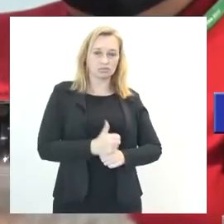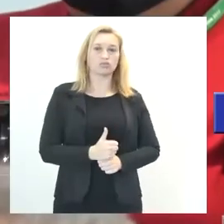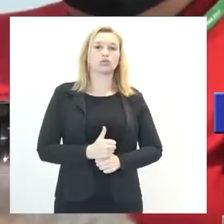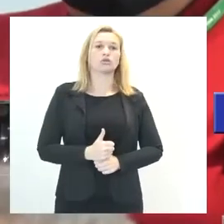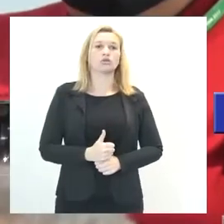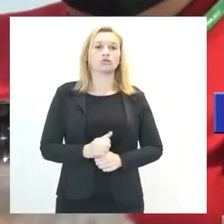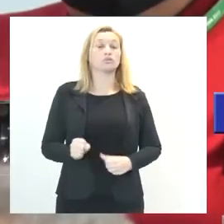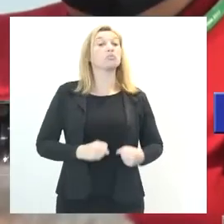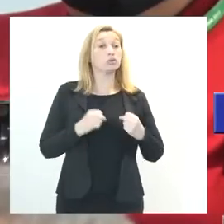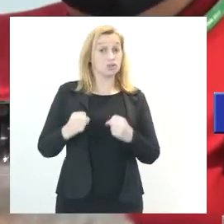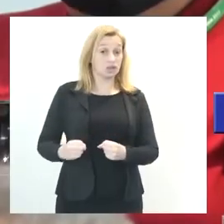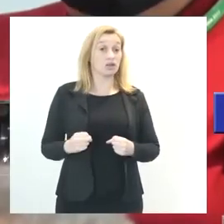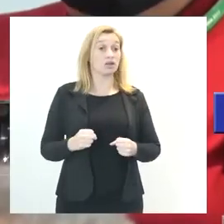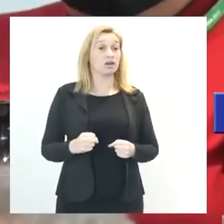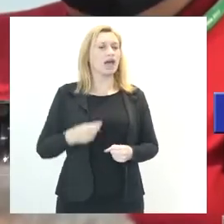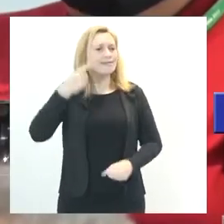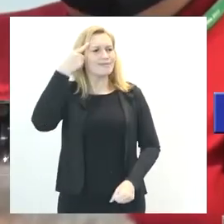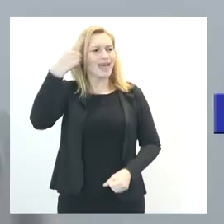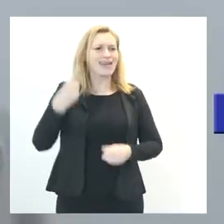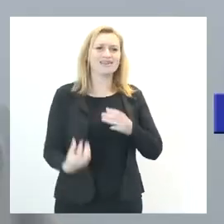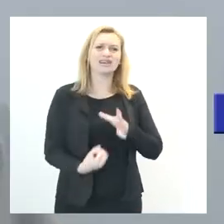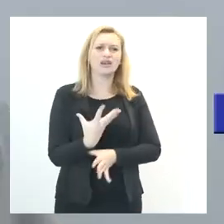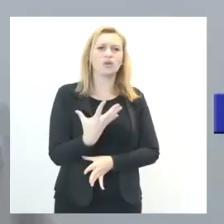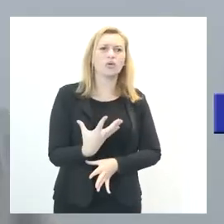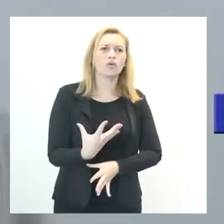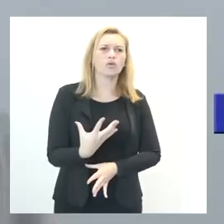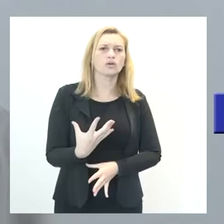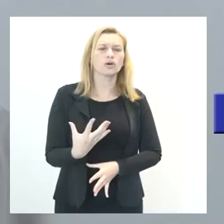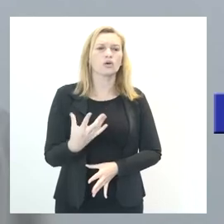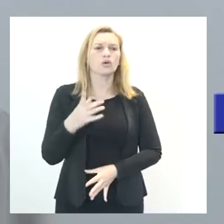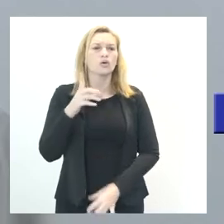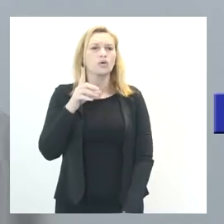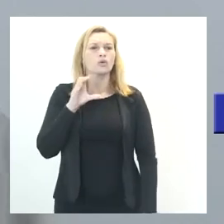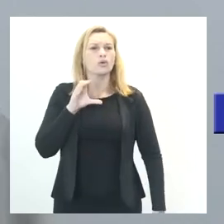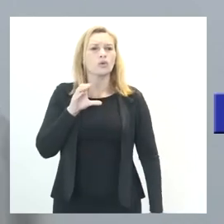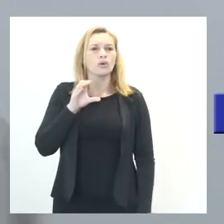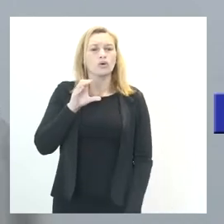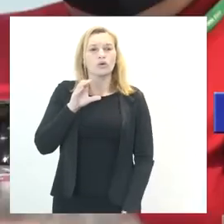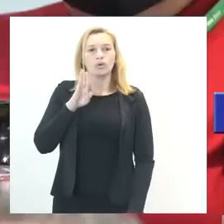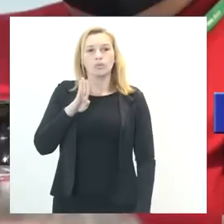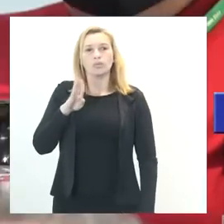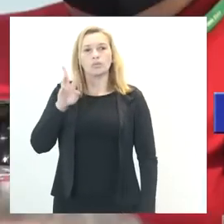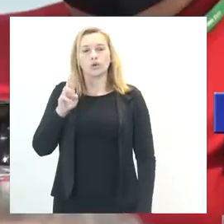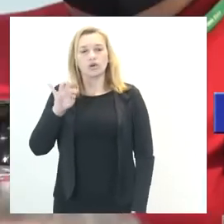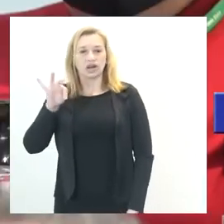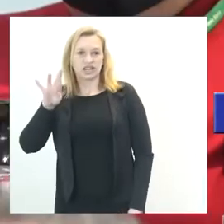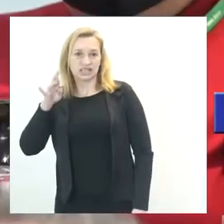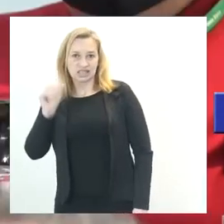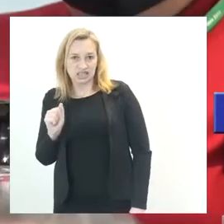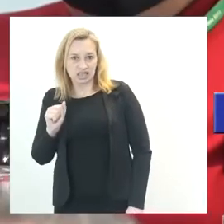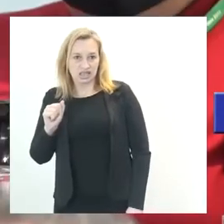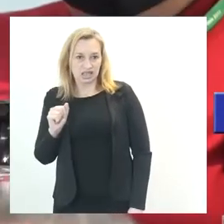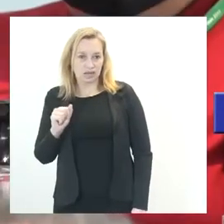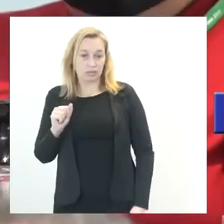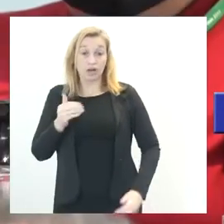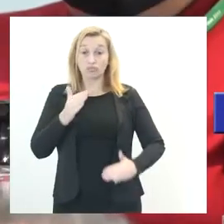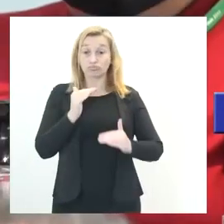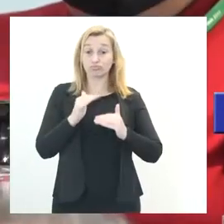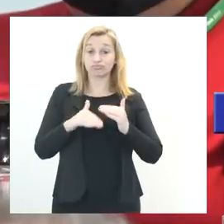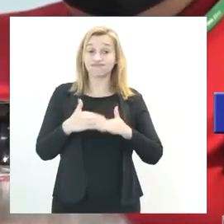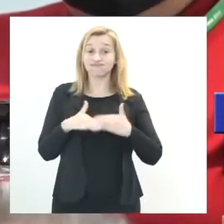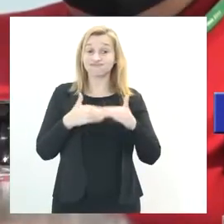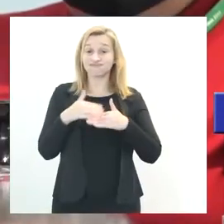criado o dasp A ideia era criar uma burocracia estatal com estabilidade para que o desenvolvimento